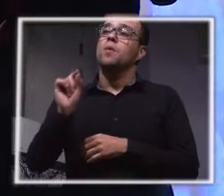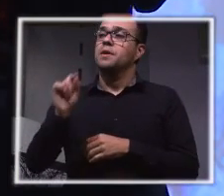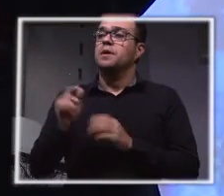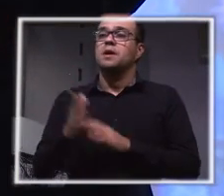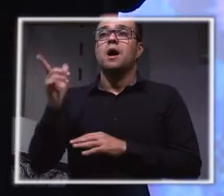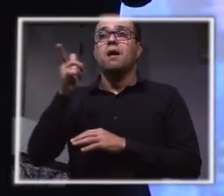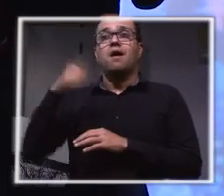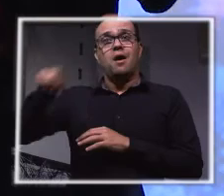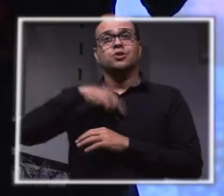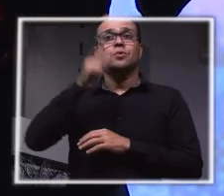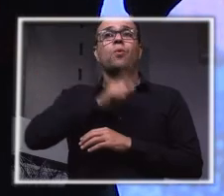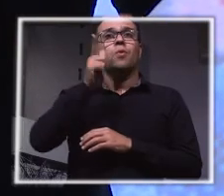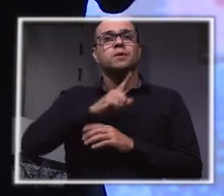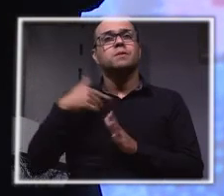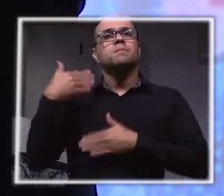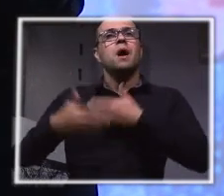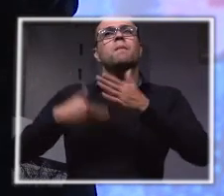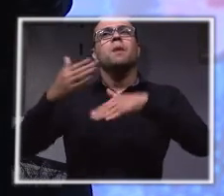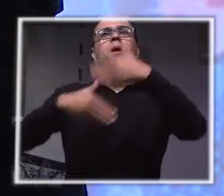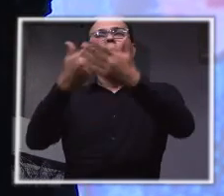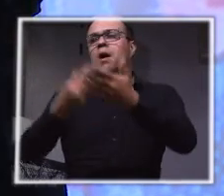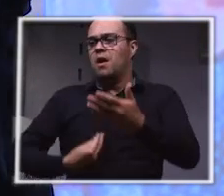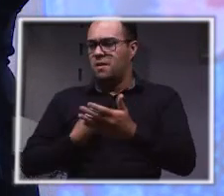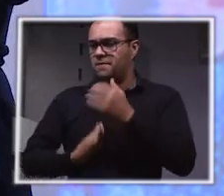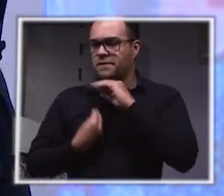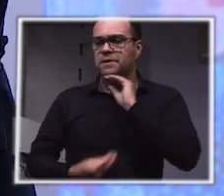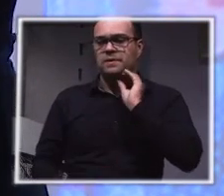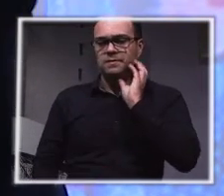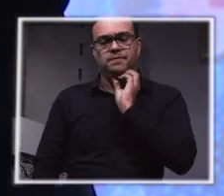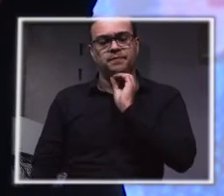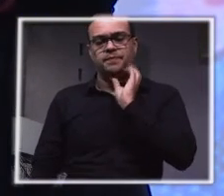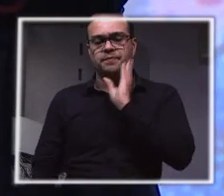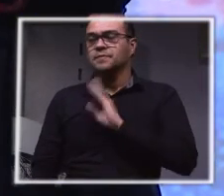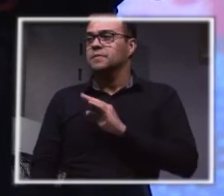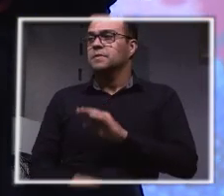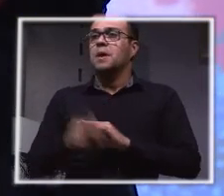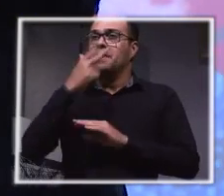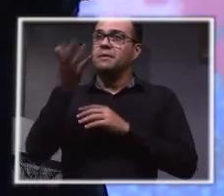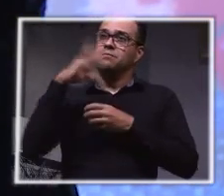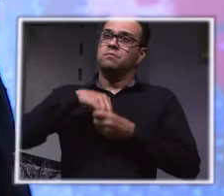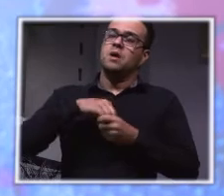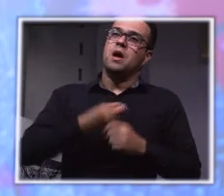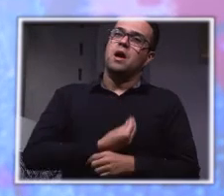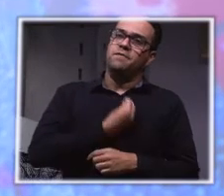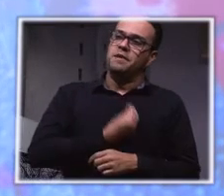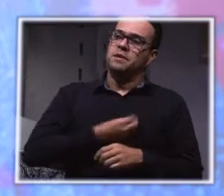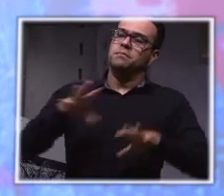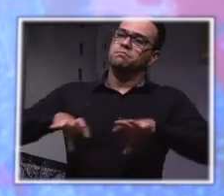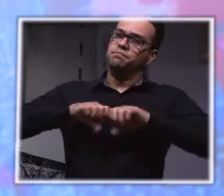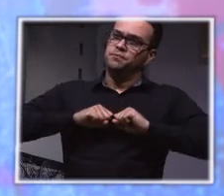gente conquista, que a gente constrói no nosso cotidiano, que a gente traz para a nossa vida, que a gente se